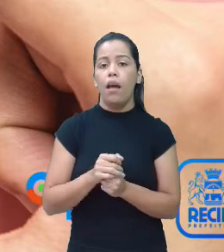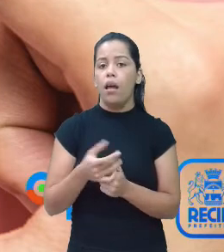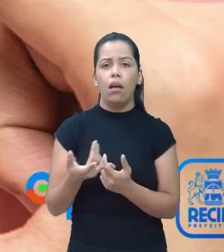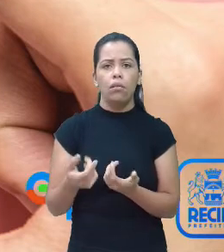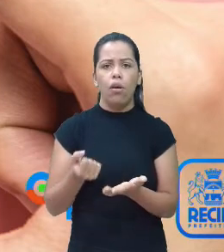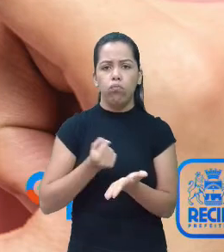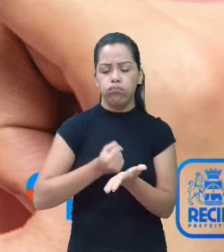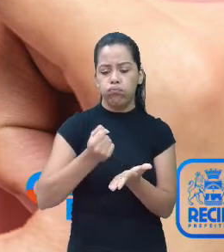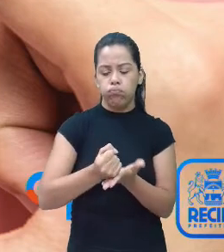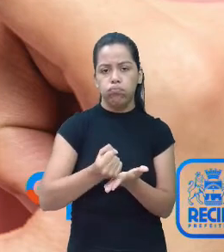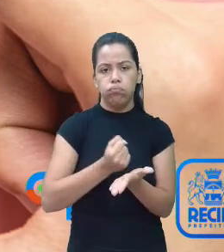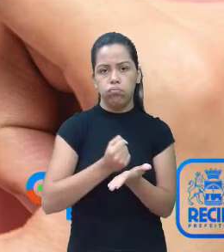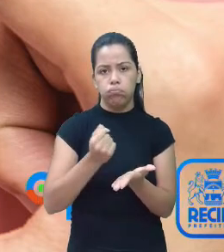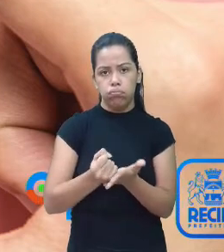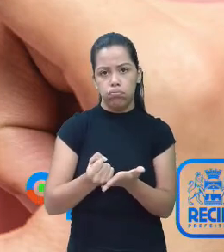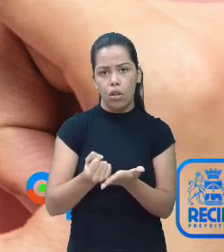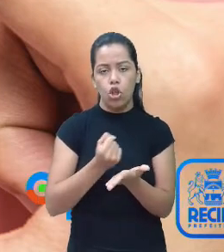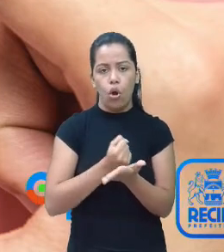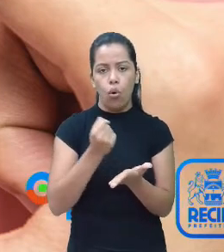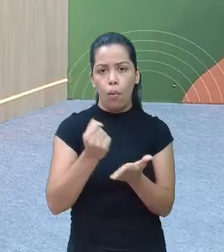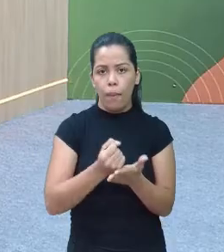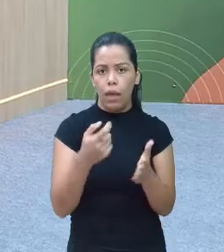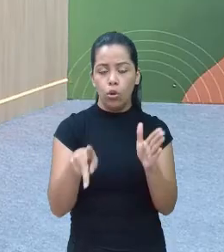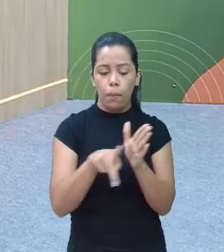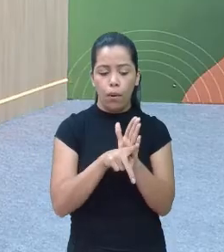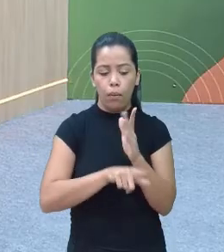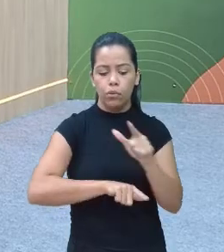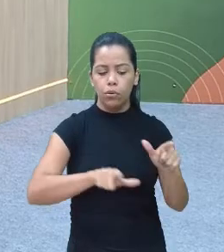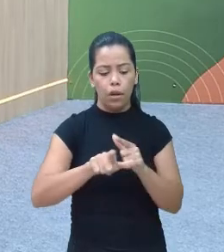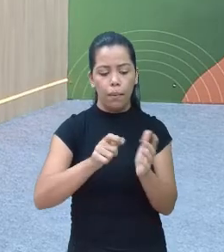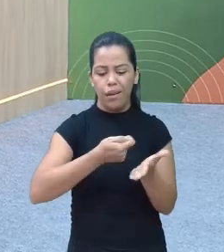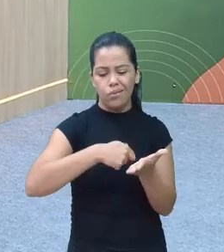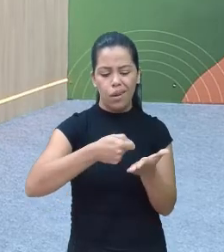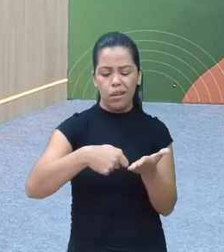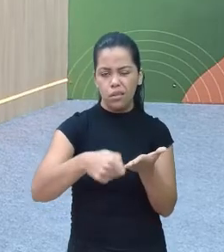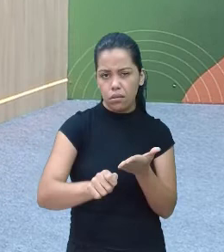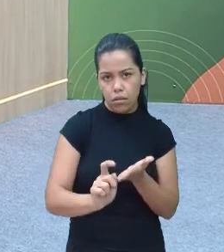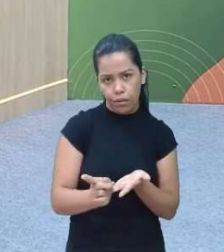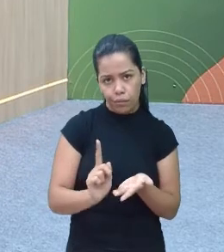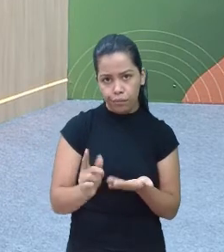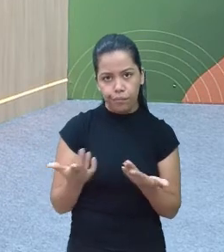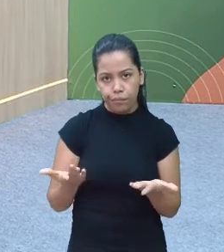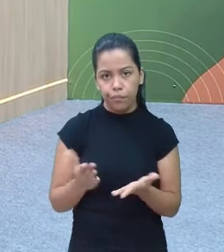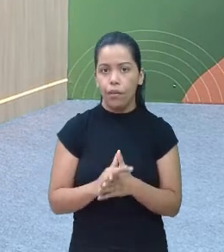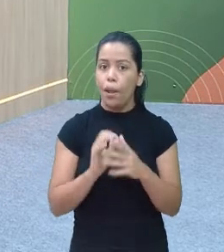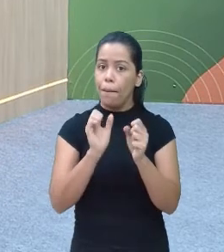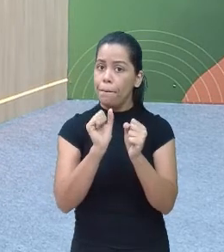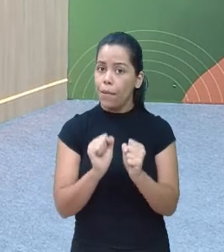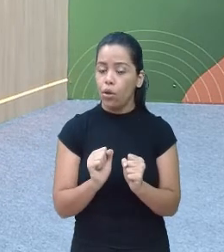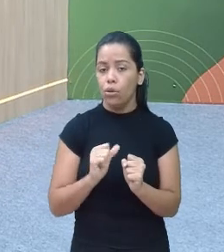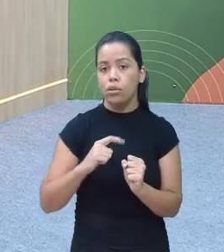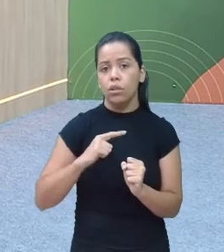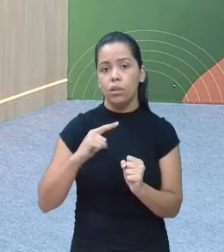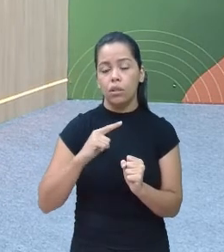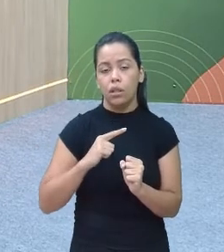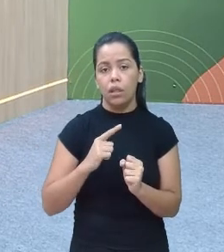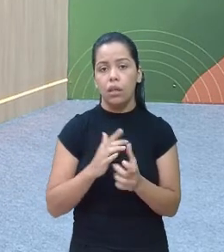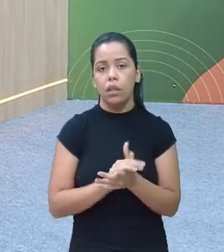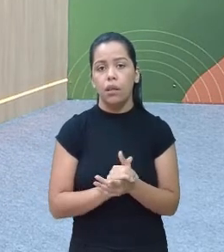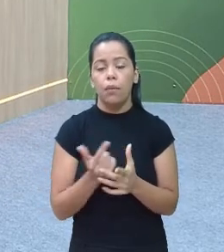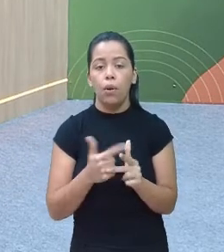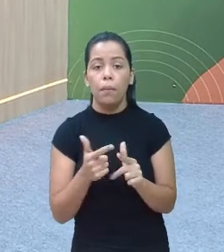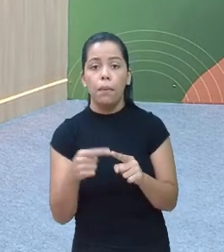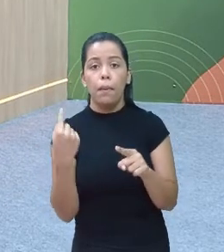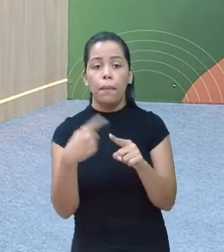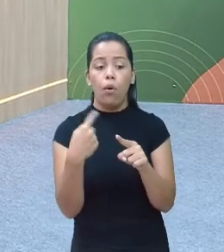trabalho. Então, esse é um aspecto financeiro que pode influenciar na vida do influencer, porque ele precisa ser organizado, ele mesmo